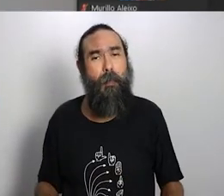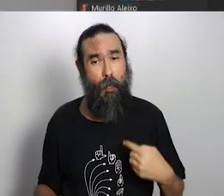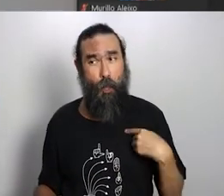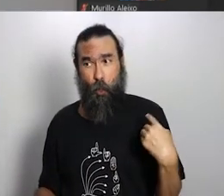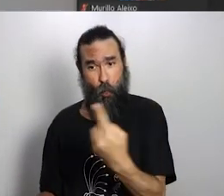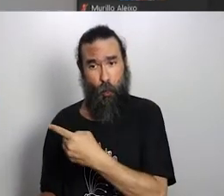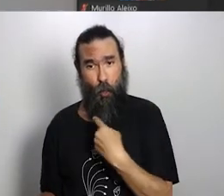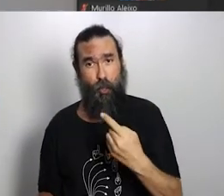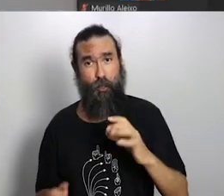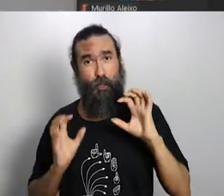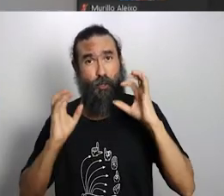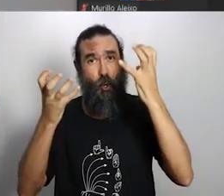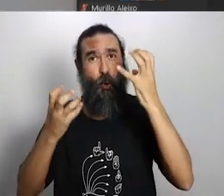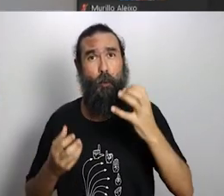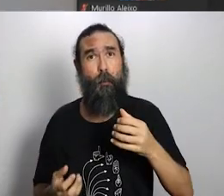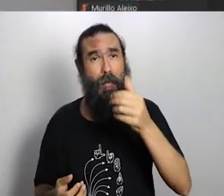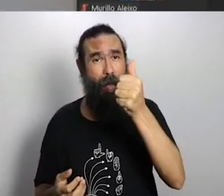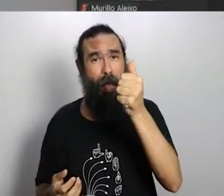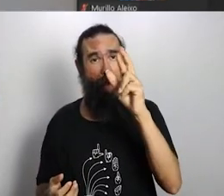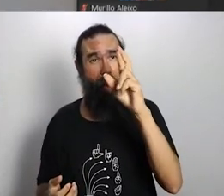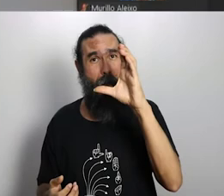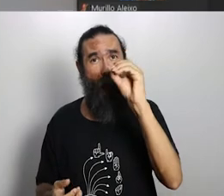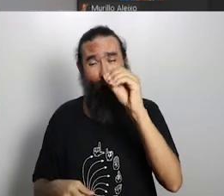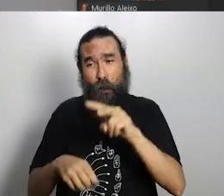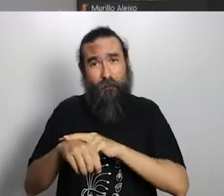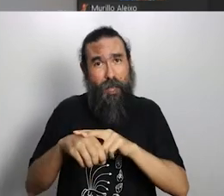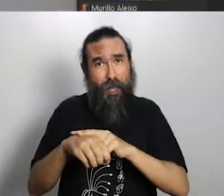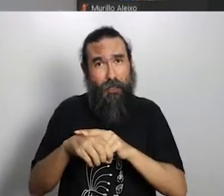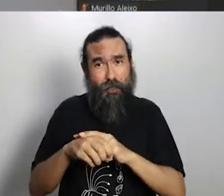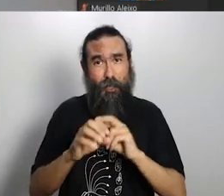tinha um camarim para eles trocarem de roupa?